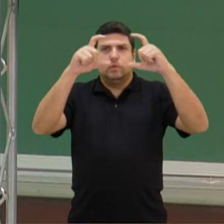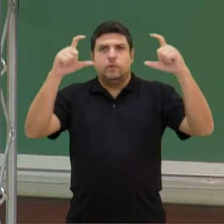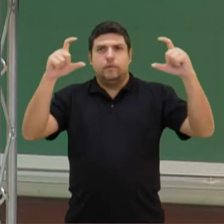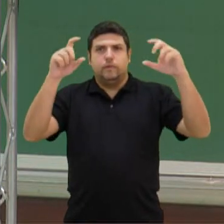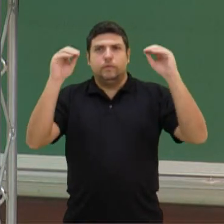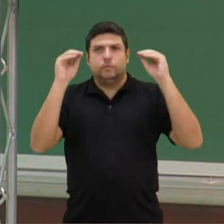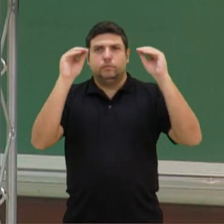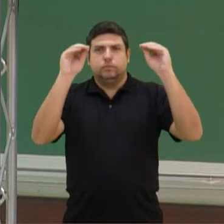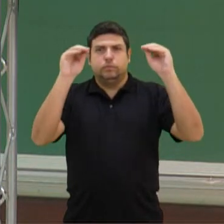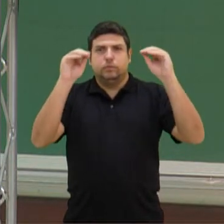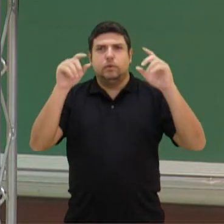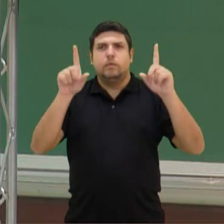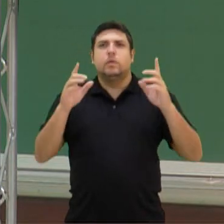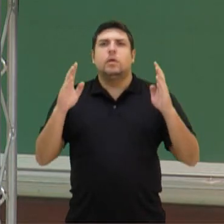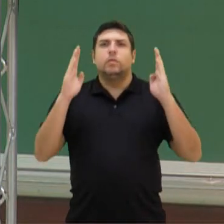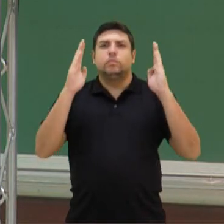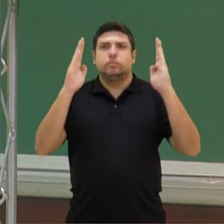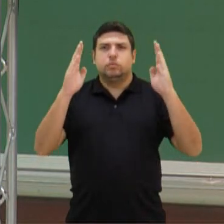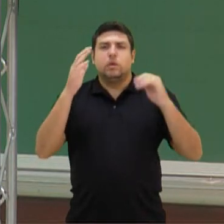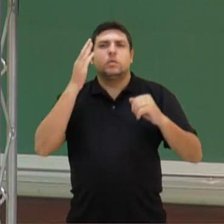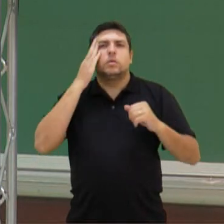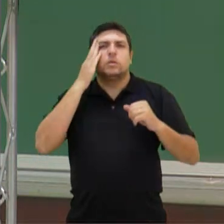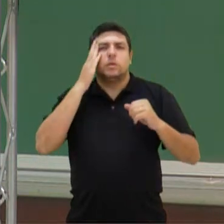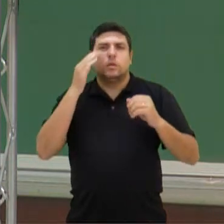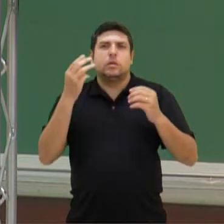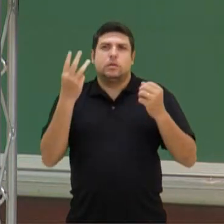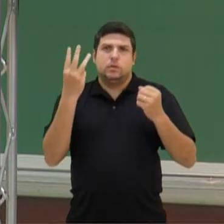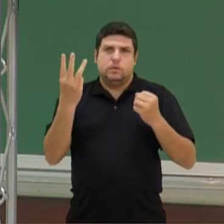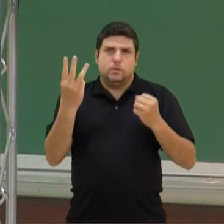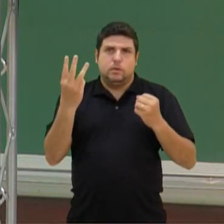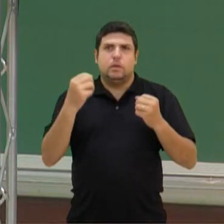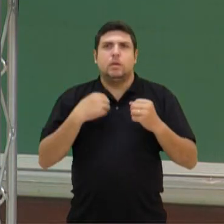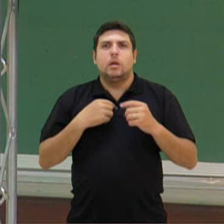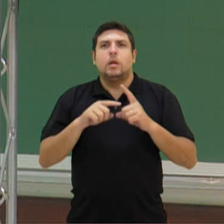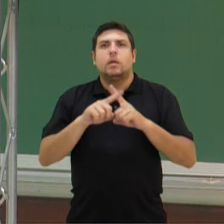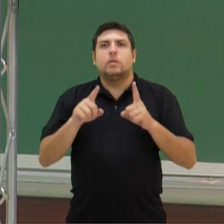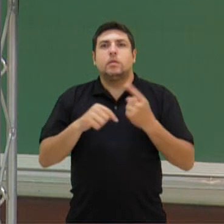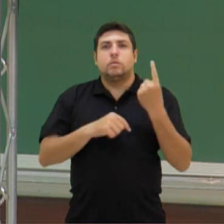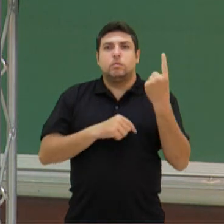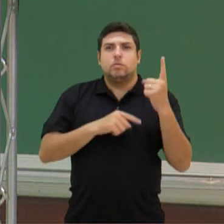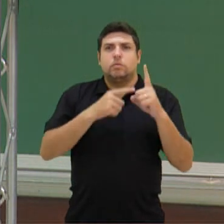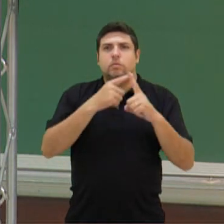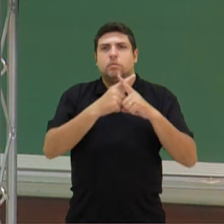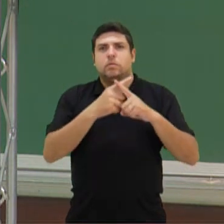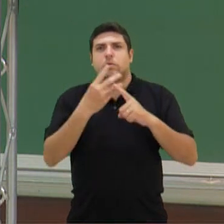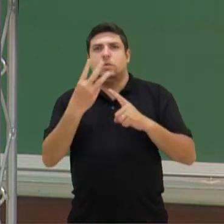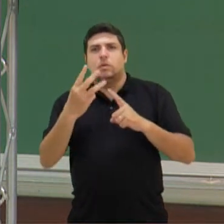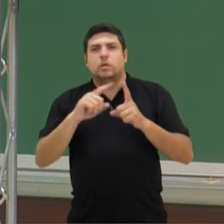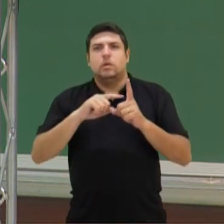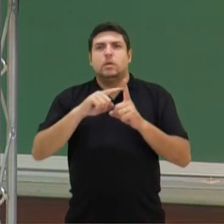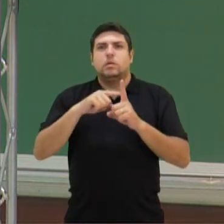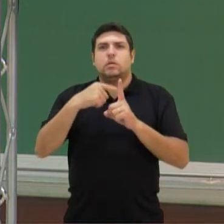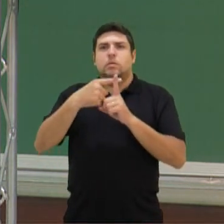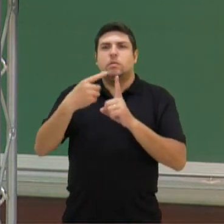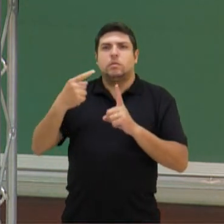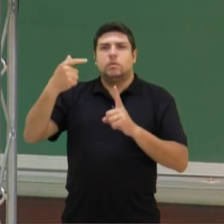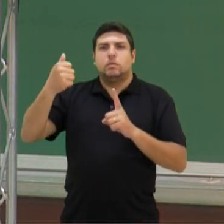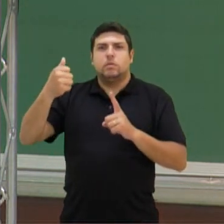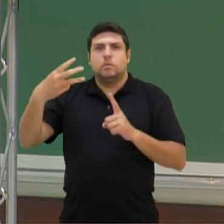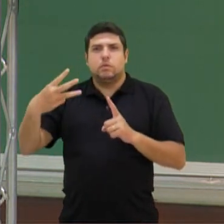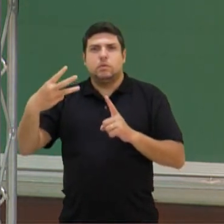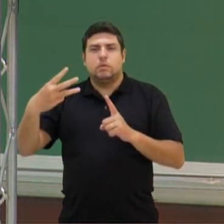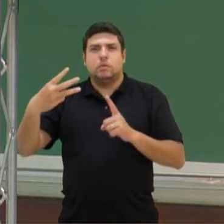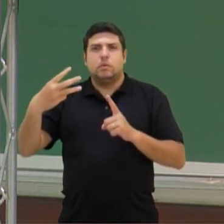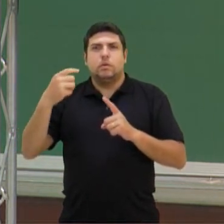vezes 3, já sabemos de onde vinha o 3, mais 1 vezes 3, mais menos 13, né, que é o nosso C.